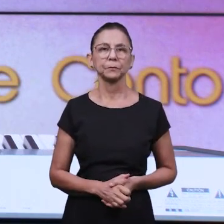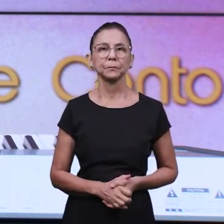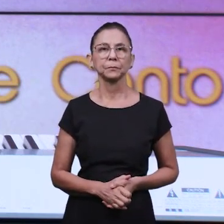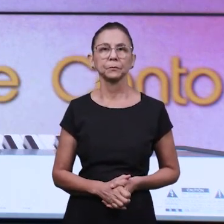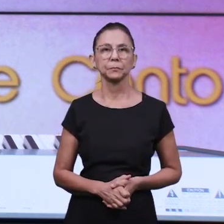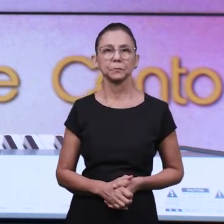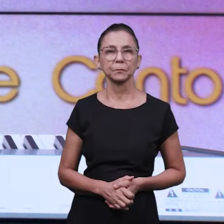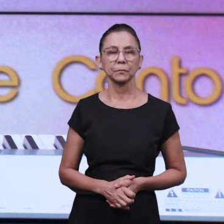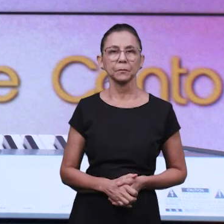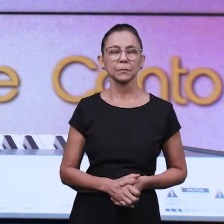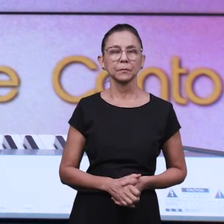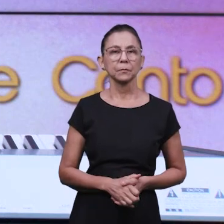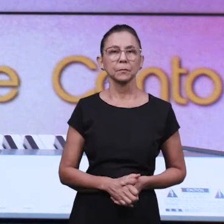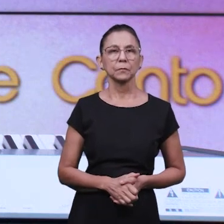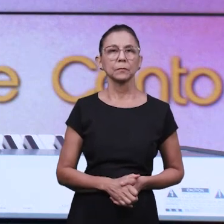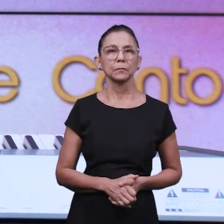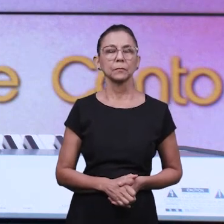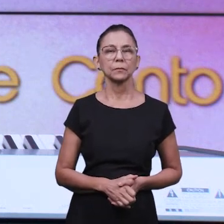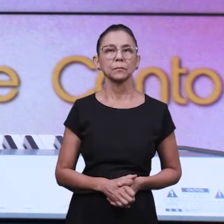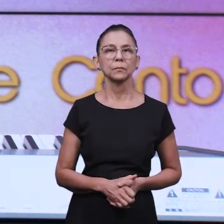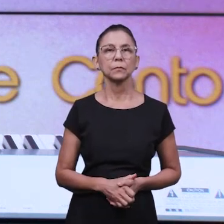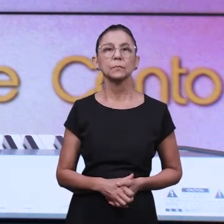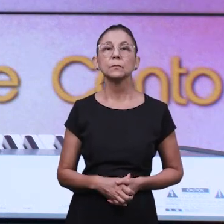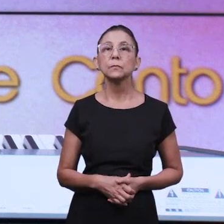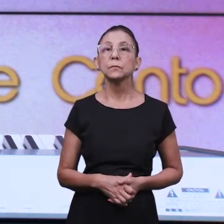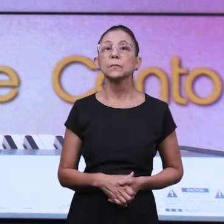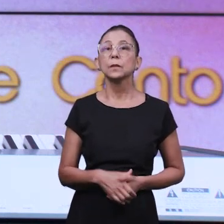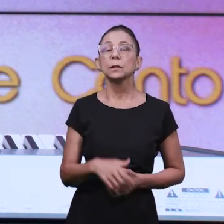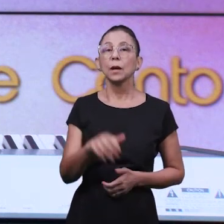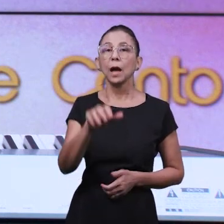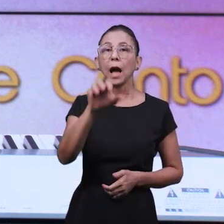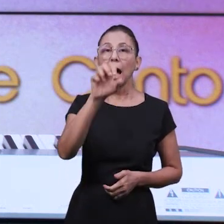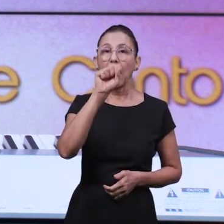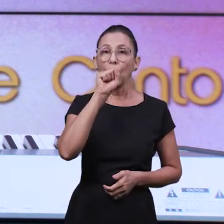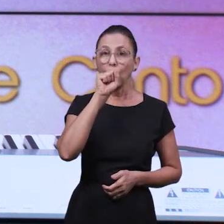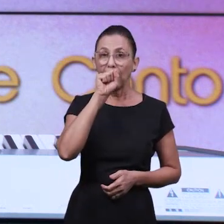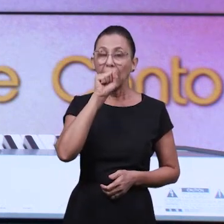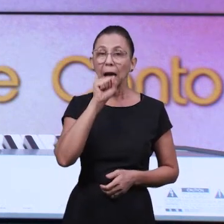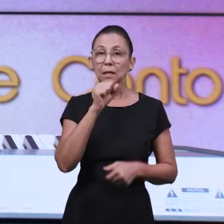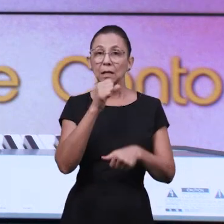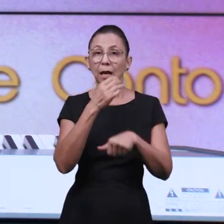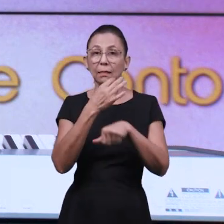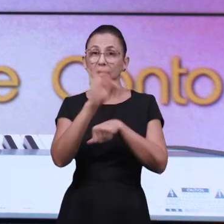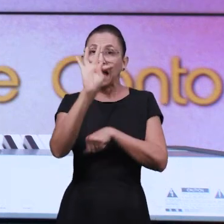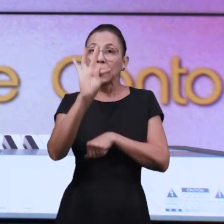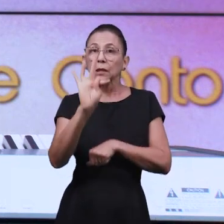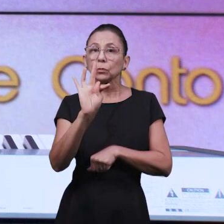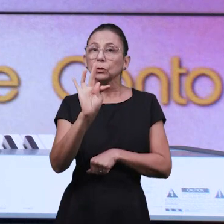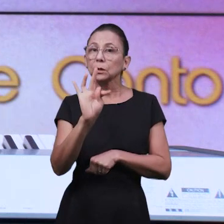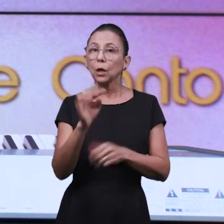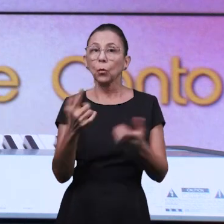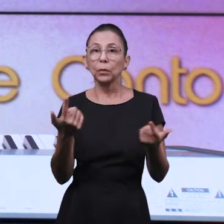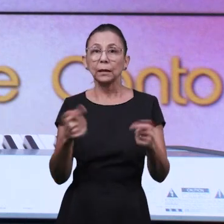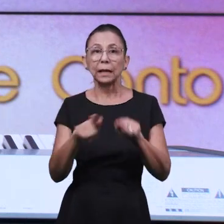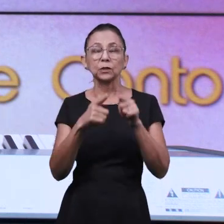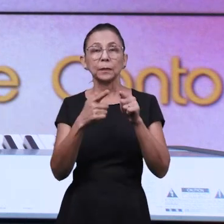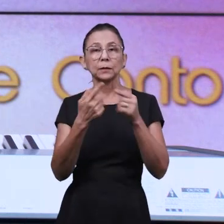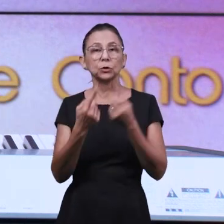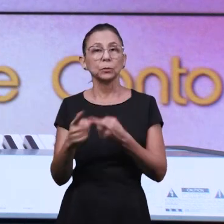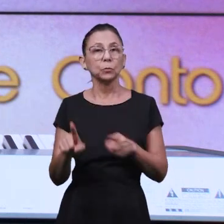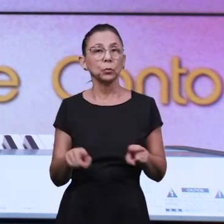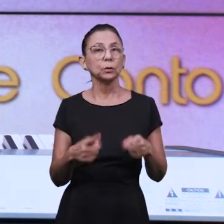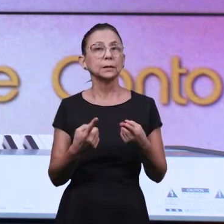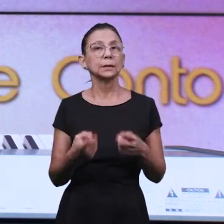texto. Então, a minha respiração, ela tem participação não somente técnica, mas também gramatical e